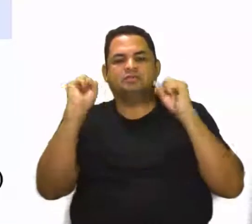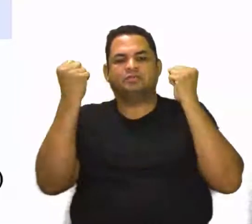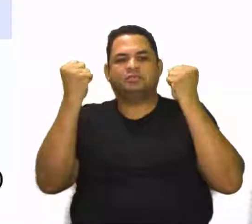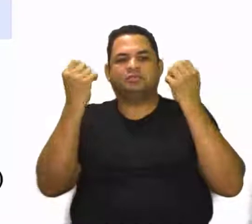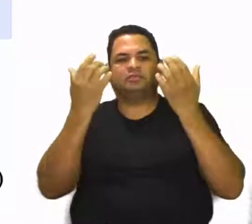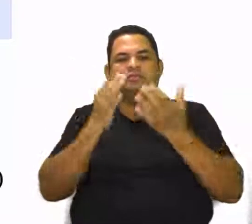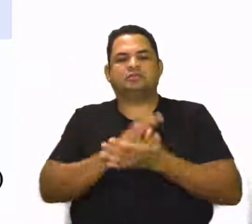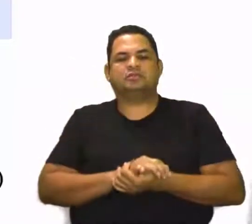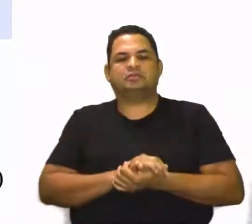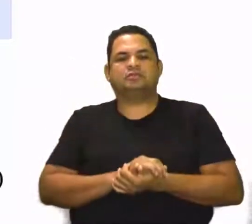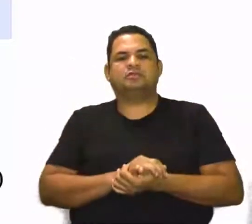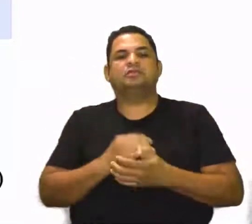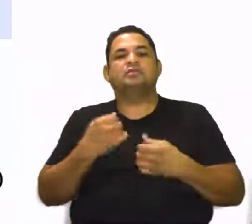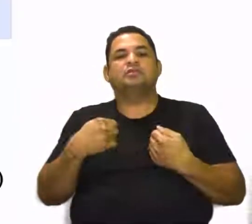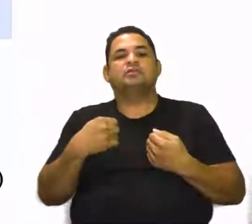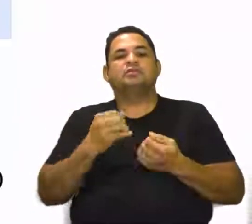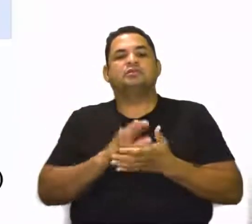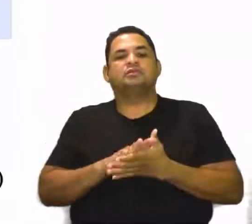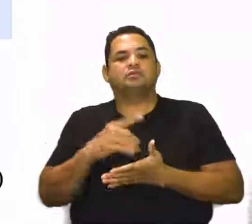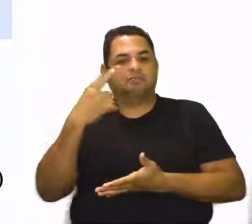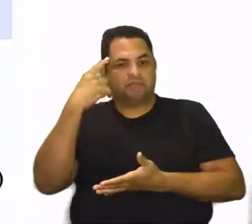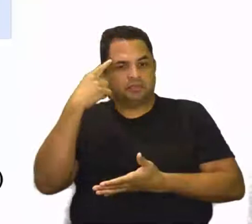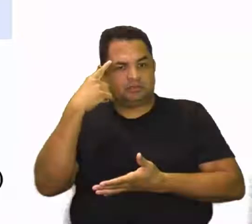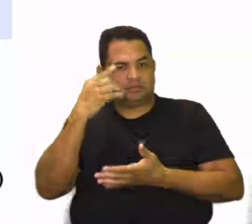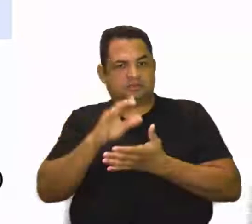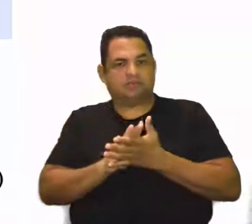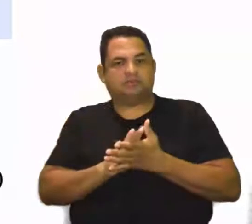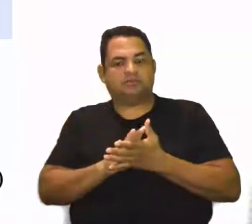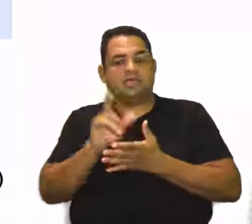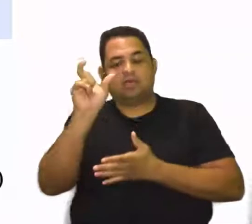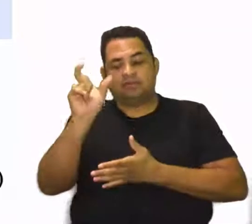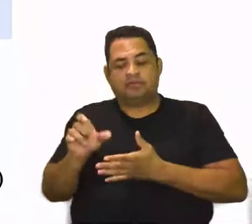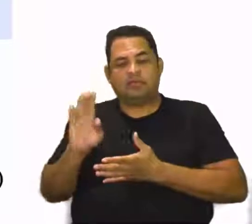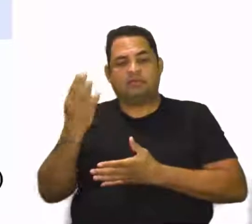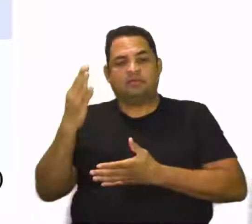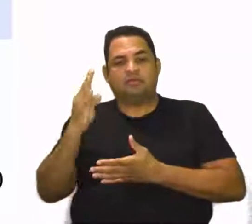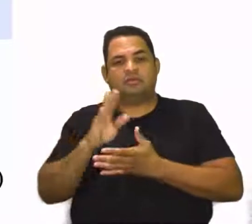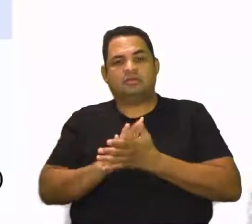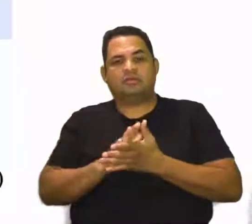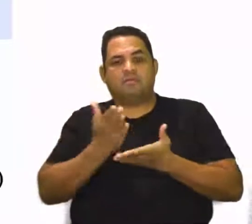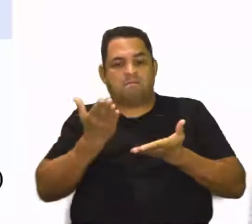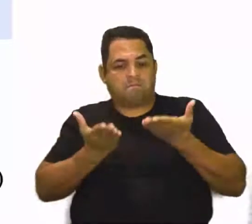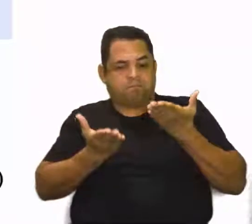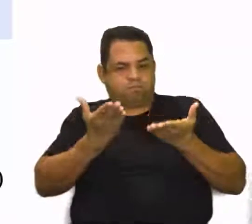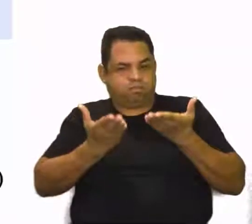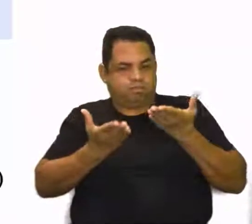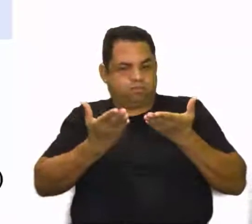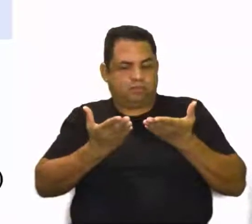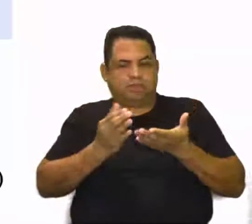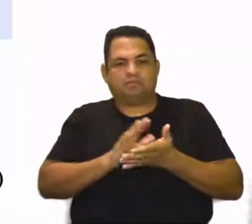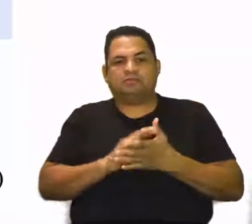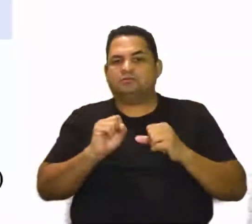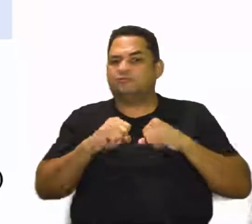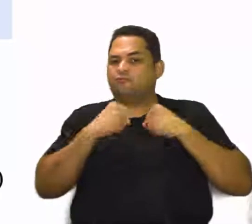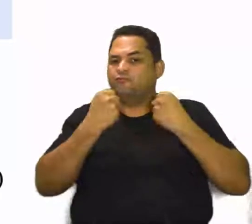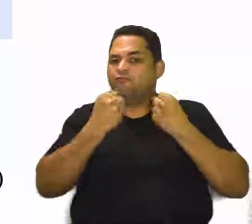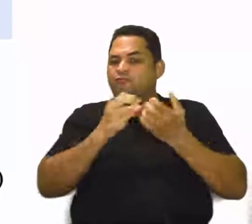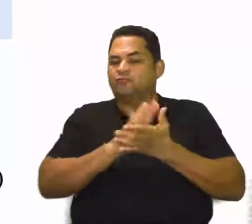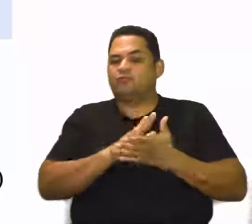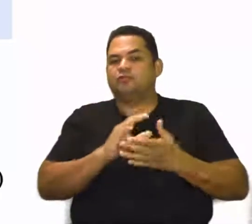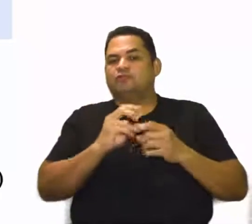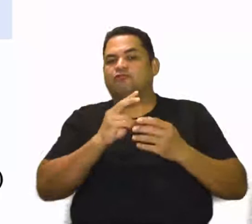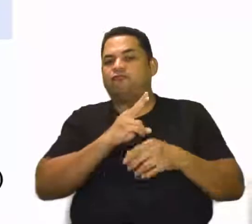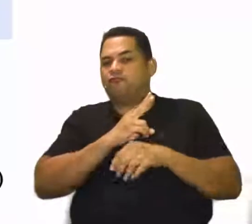física, mas eu tenho que considerar a minha individualidade biológica, a sobrecarga daquele exercício, conforme ali